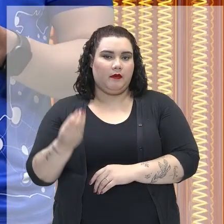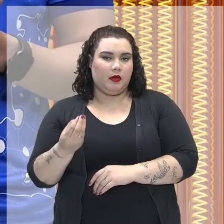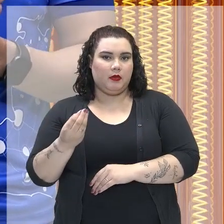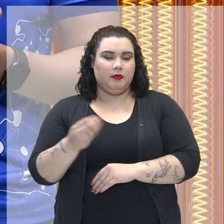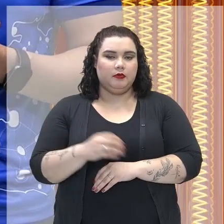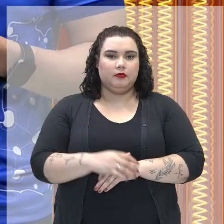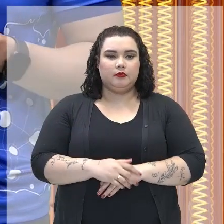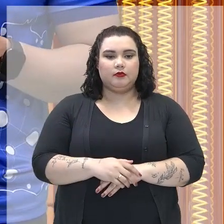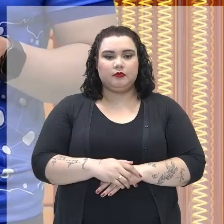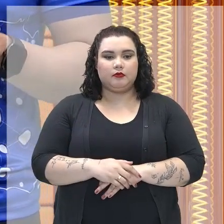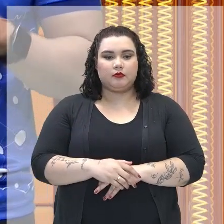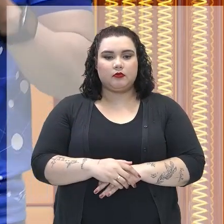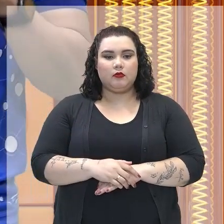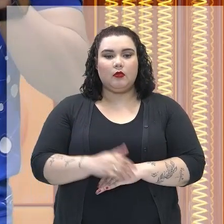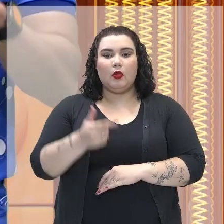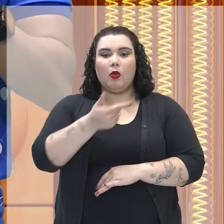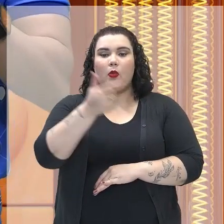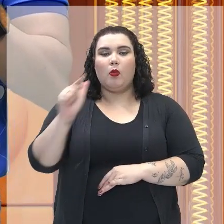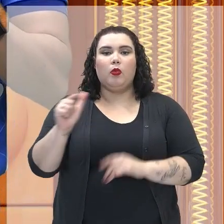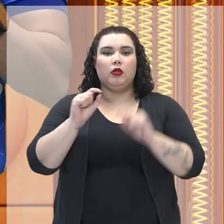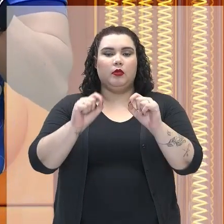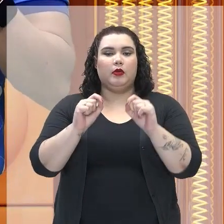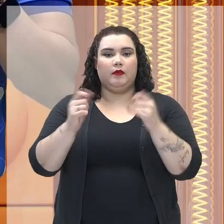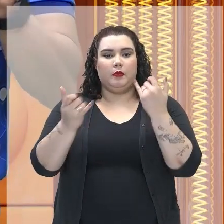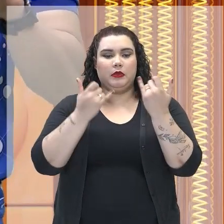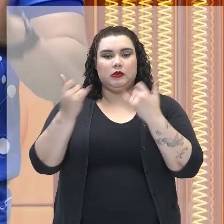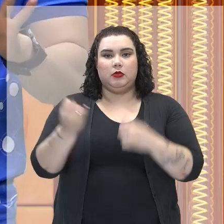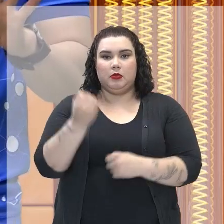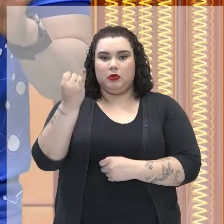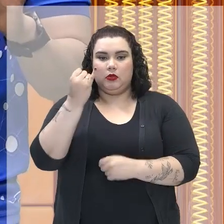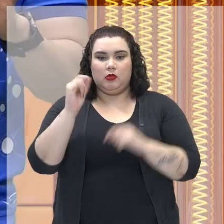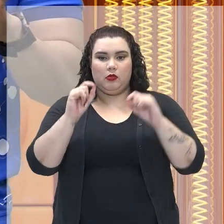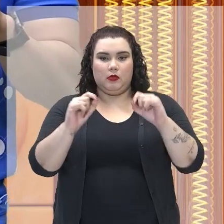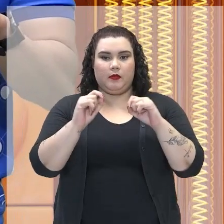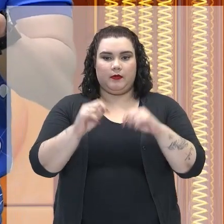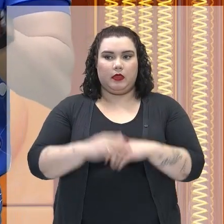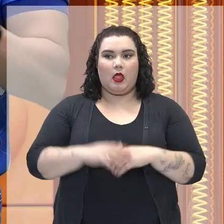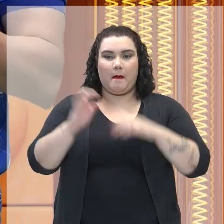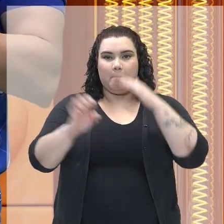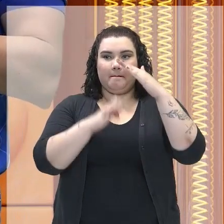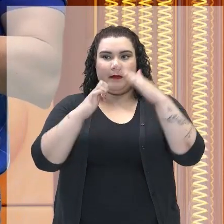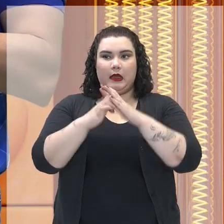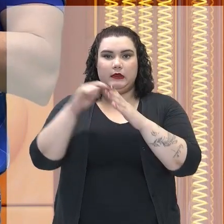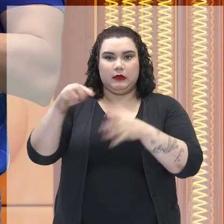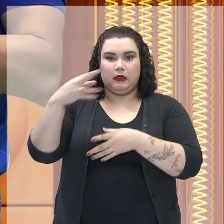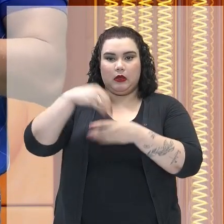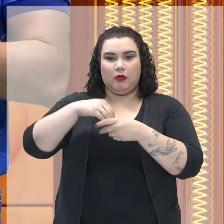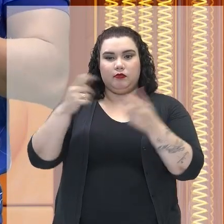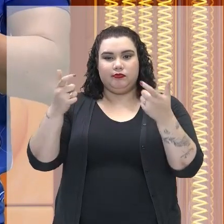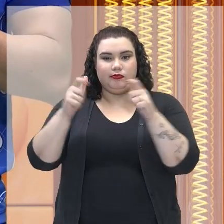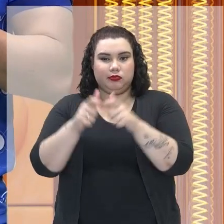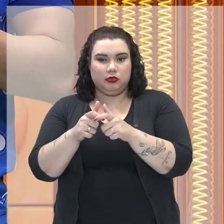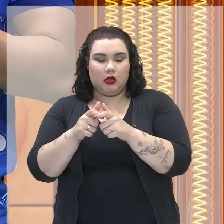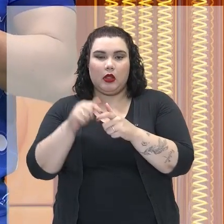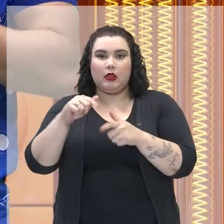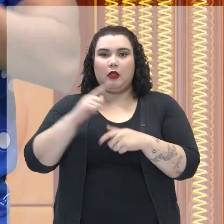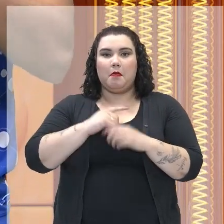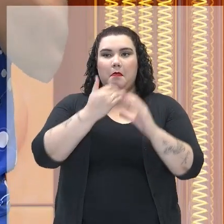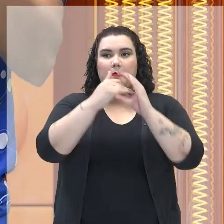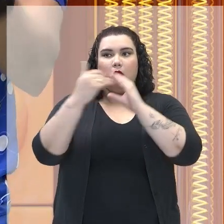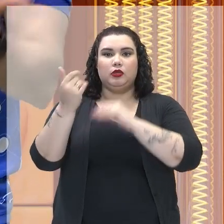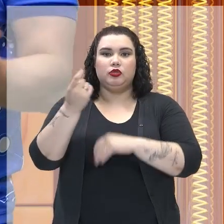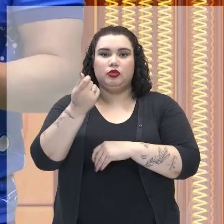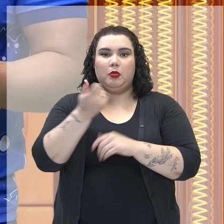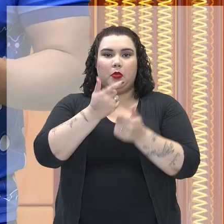desenvolvimento. Outro ponto importante é a remessa de lucros. Então as poucas empresas que tem por lá ainda mandam o lucro para outros países, onde